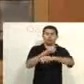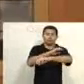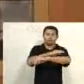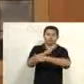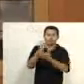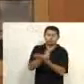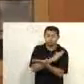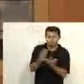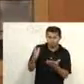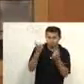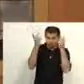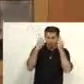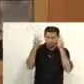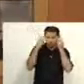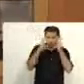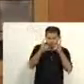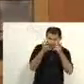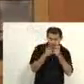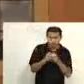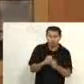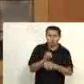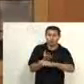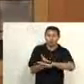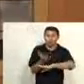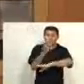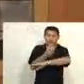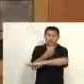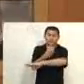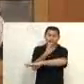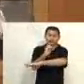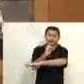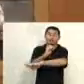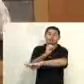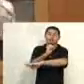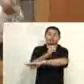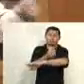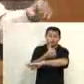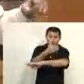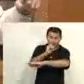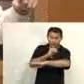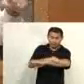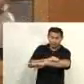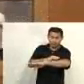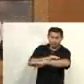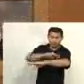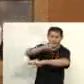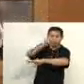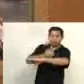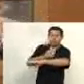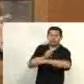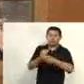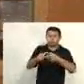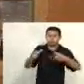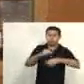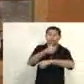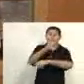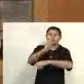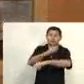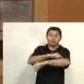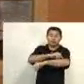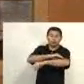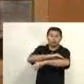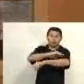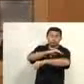distribuição normal. E a gente percebeu que aumentando de 10 para 15 ocorre o quê? O maior espaçamento, os dados ficam mais espalhados, porque